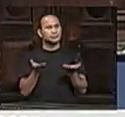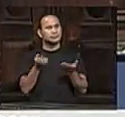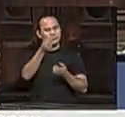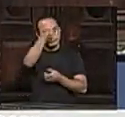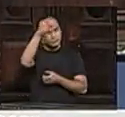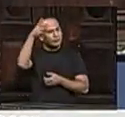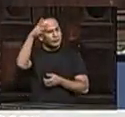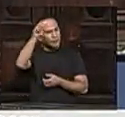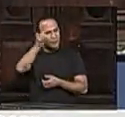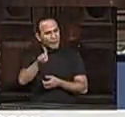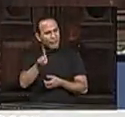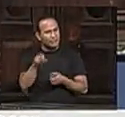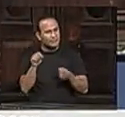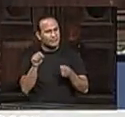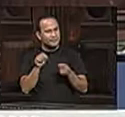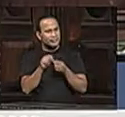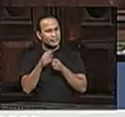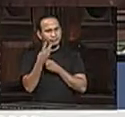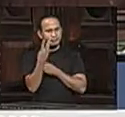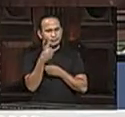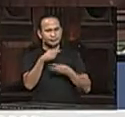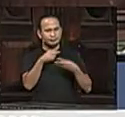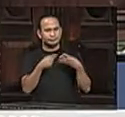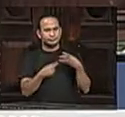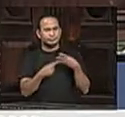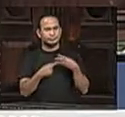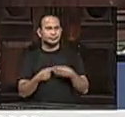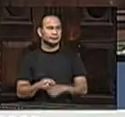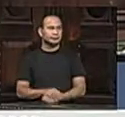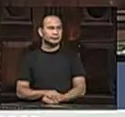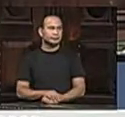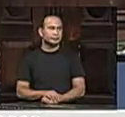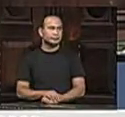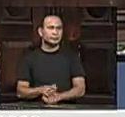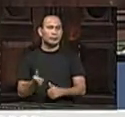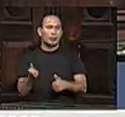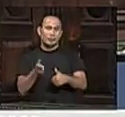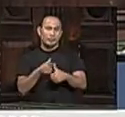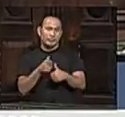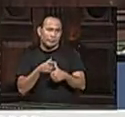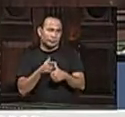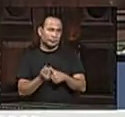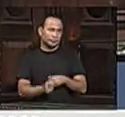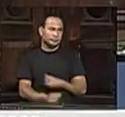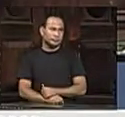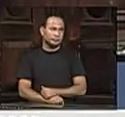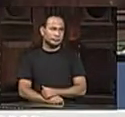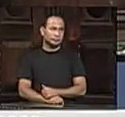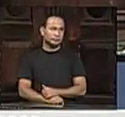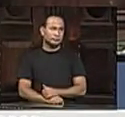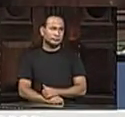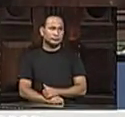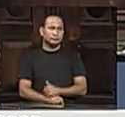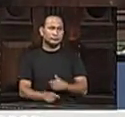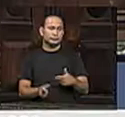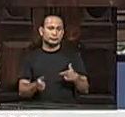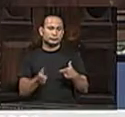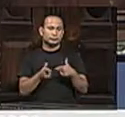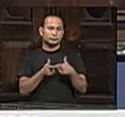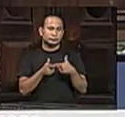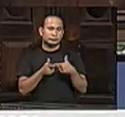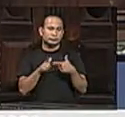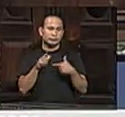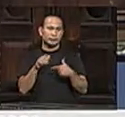formada por 3 etapas. A primeira do empenho, a segunda da